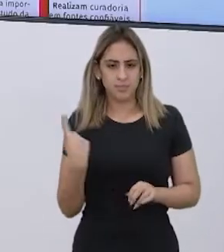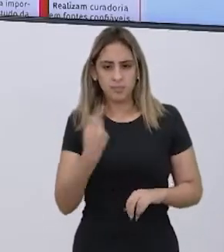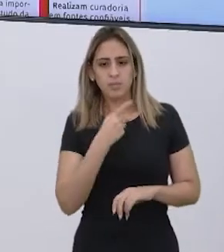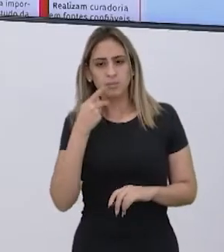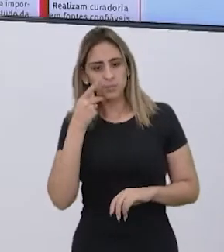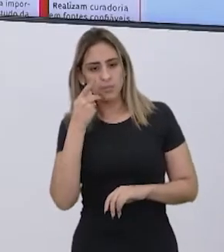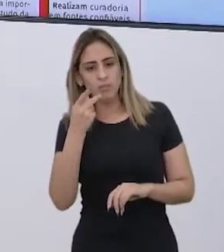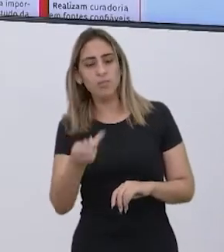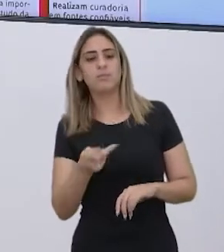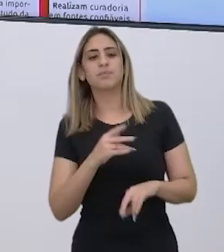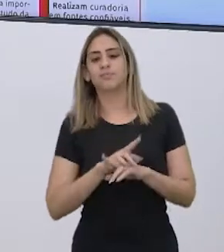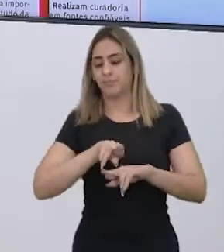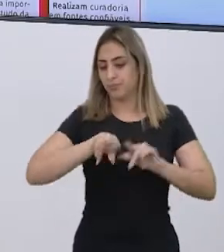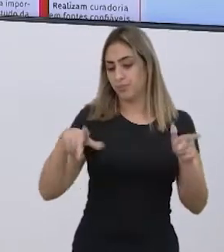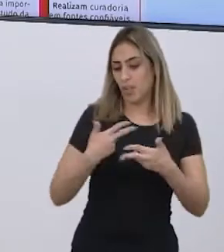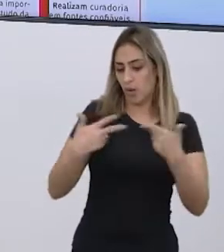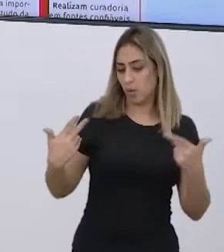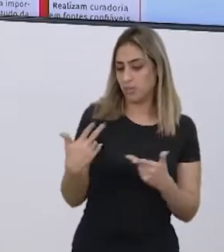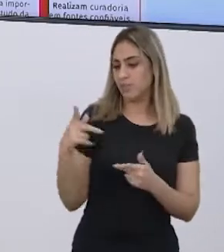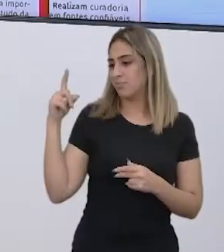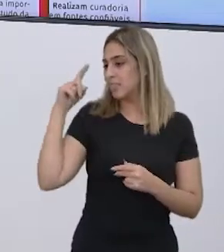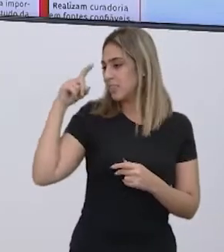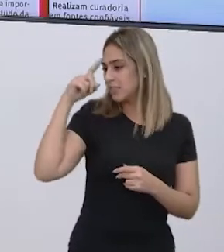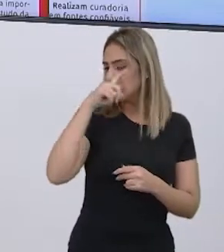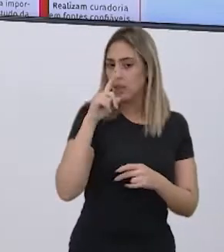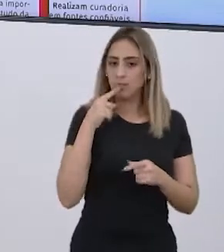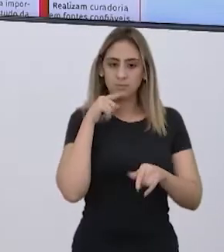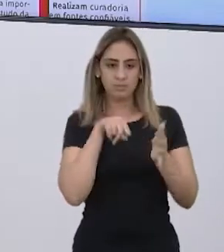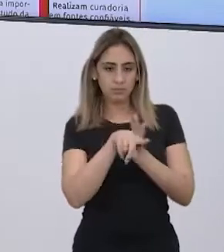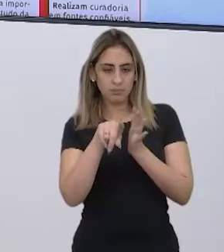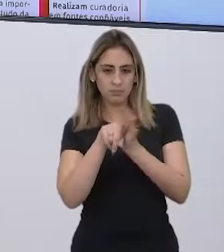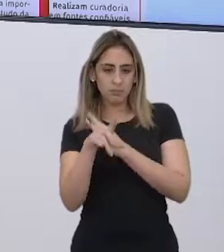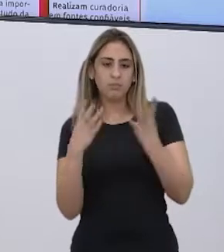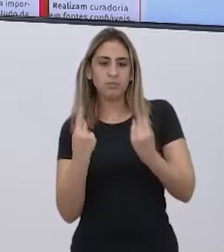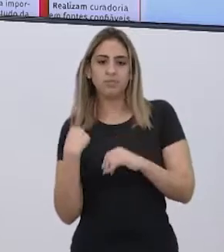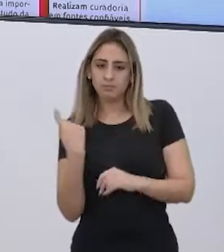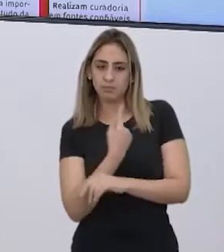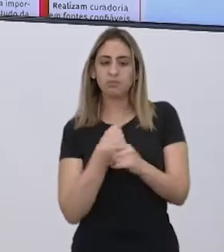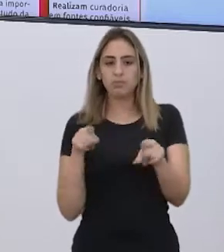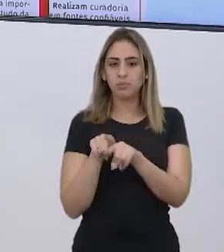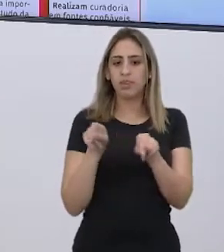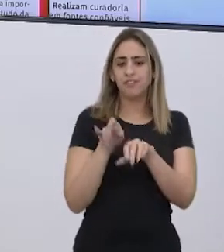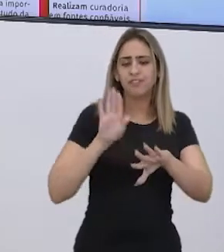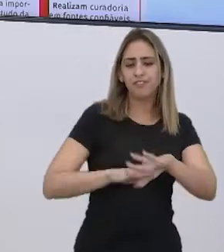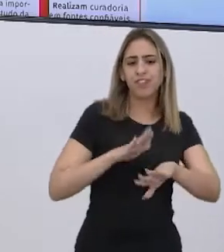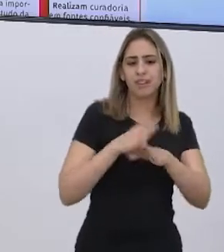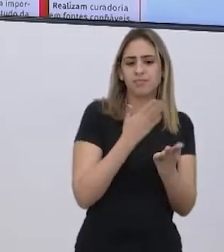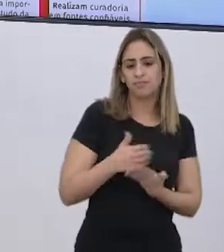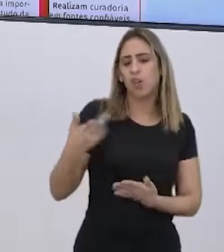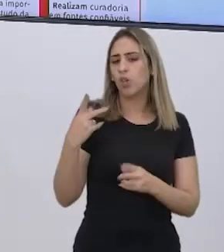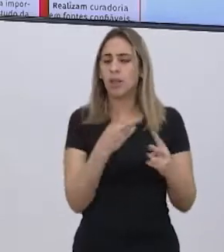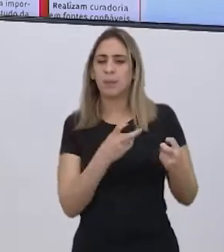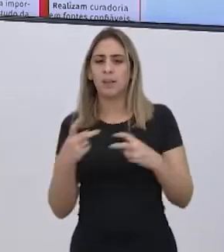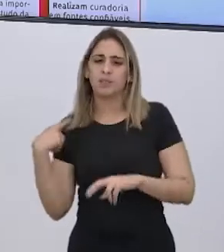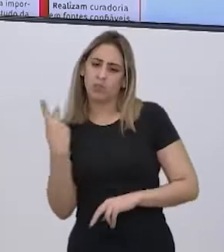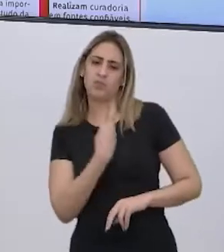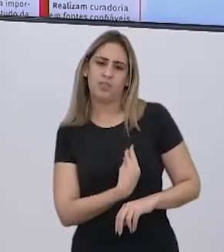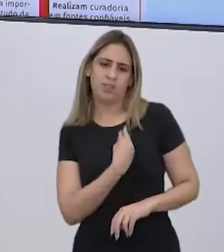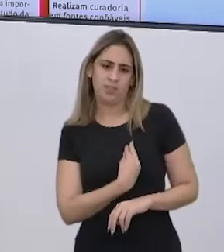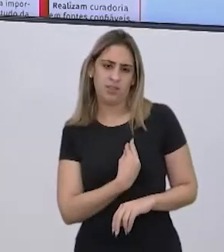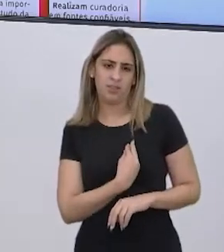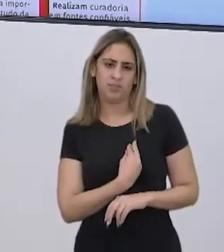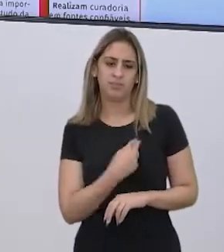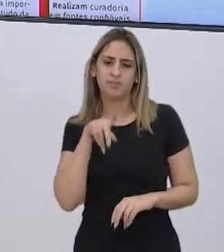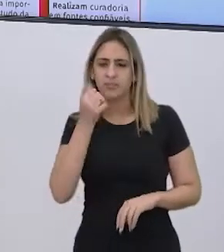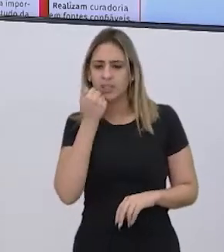fala sobre várias coisas serem infalíveis e inquestionáveis, muitas vezes a gente também elabora isso para outros aspectos da nossa vida.